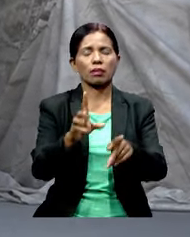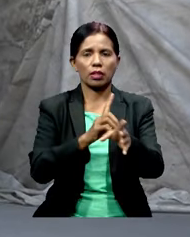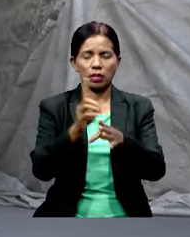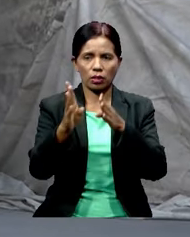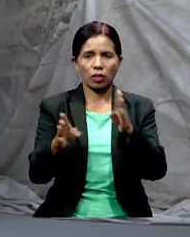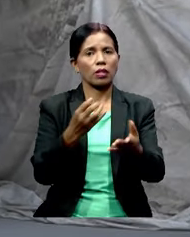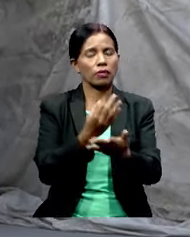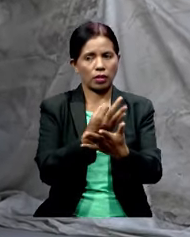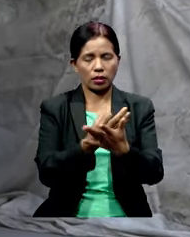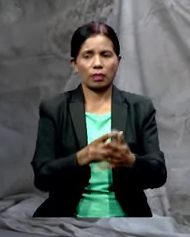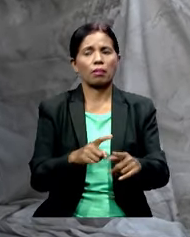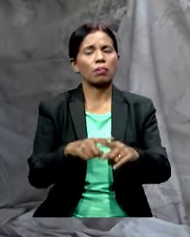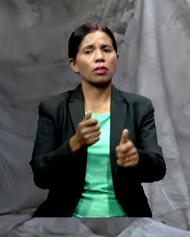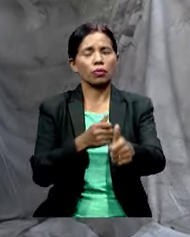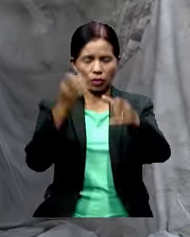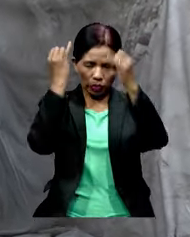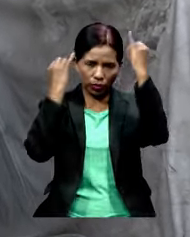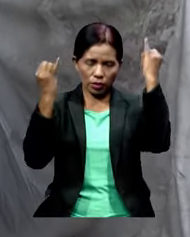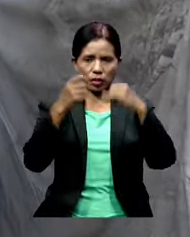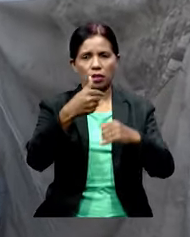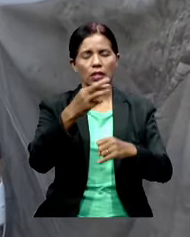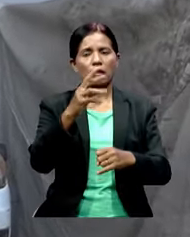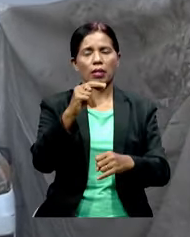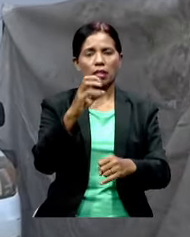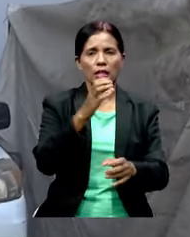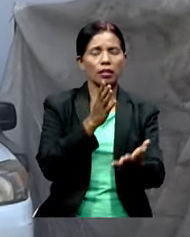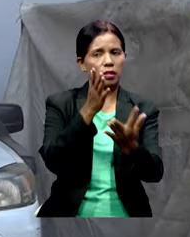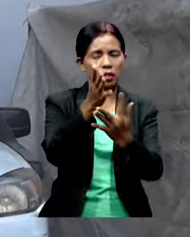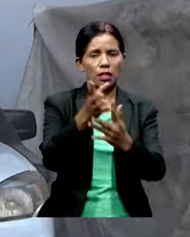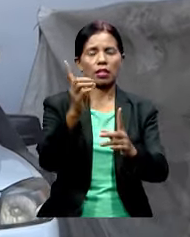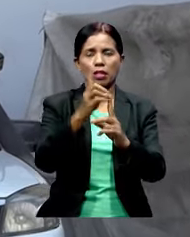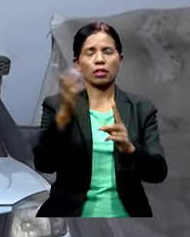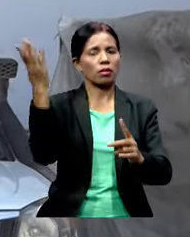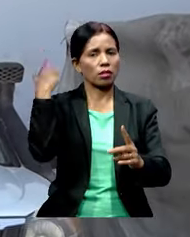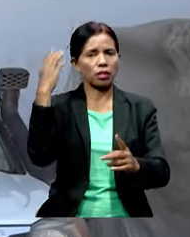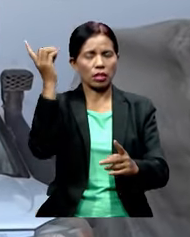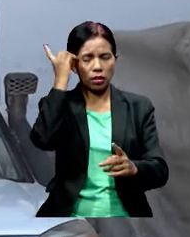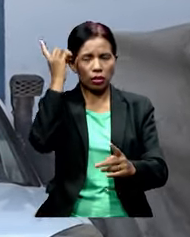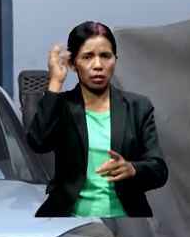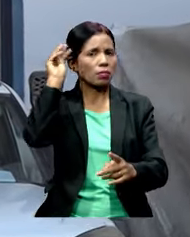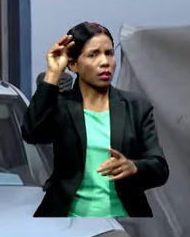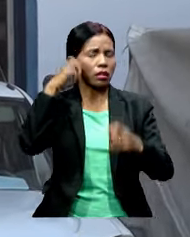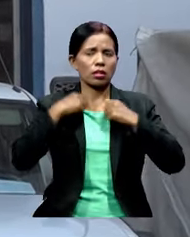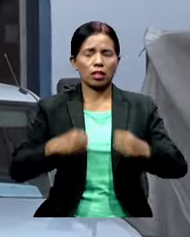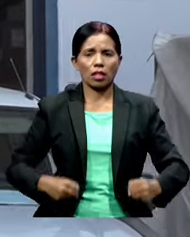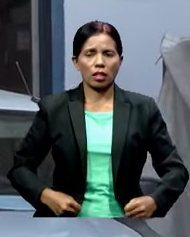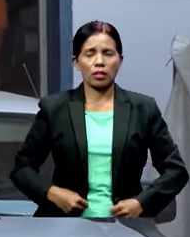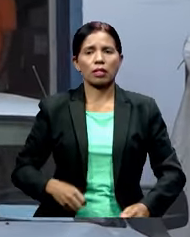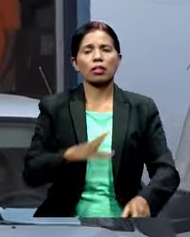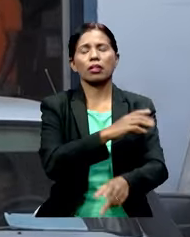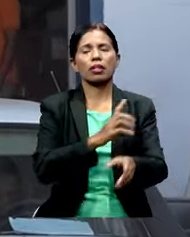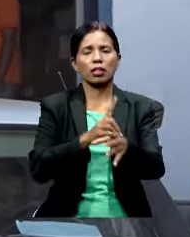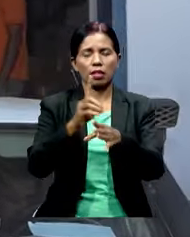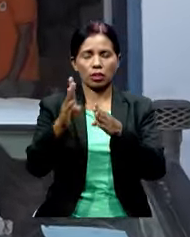Finanças. Mai bine tuir informațion ne bezie meni asesa, iar lor on hira cliuba, desconfie ministra Saudi, obriga ex